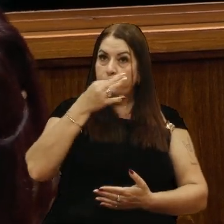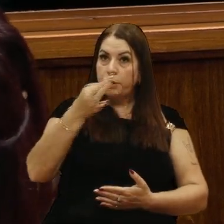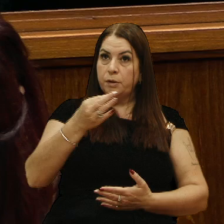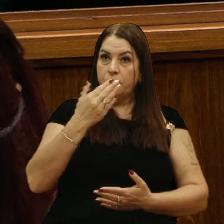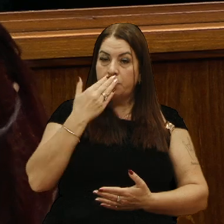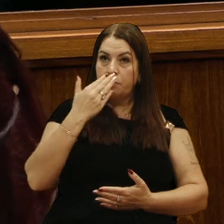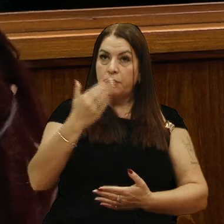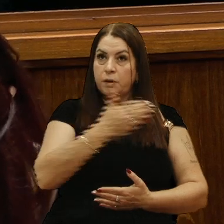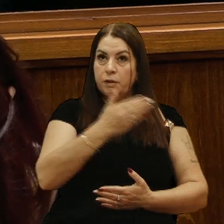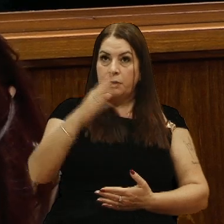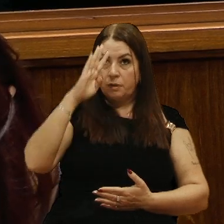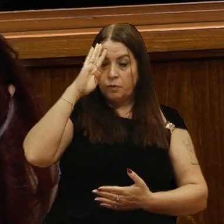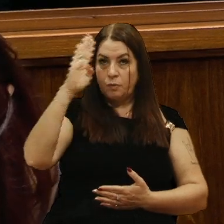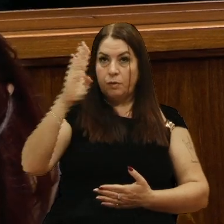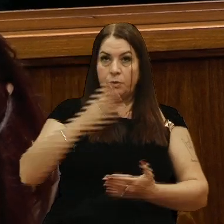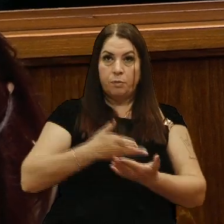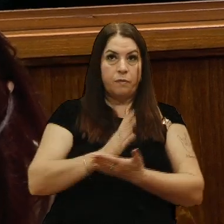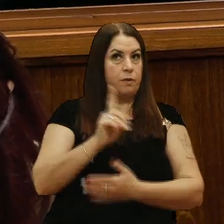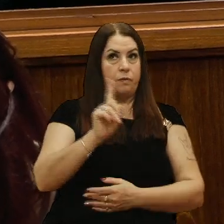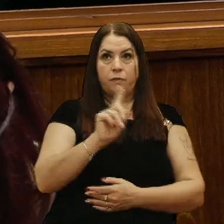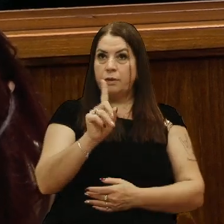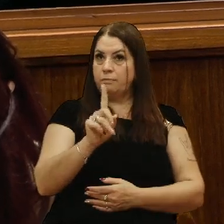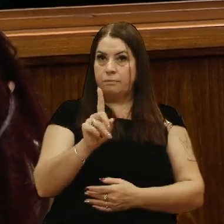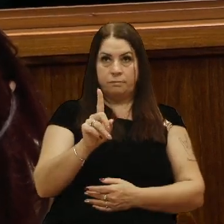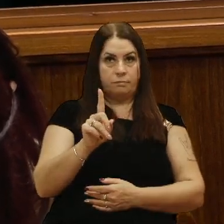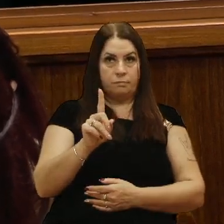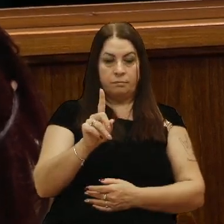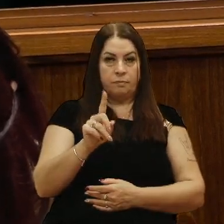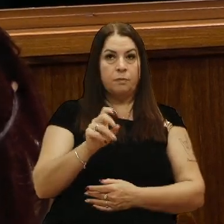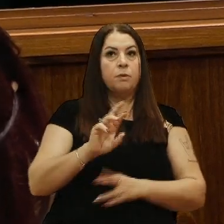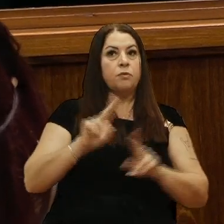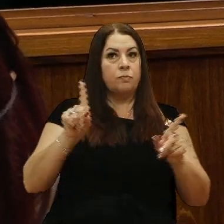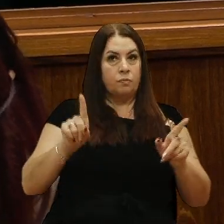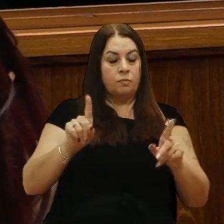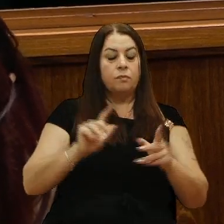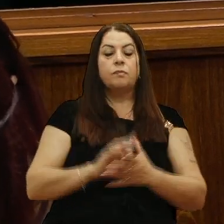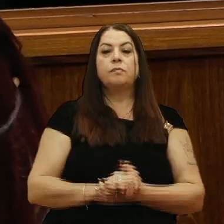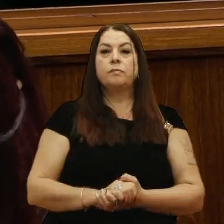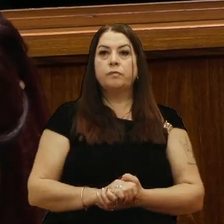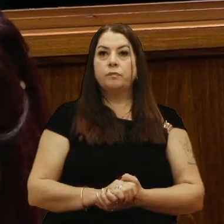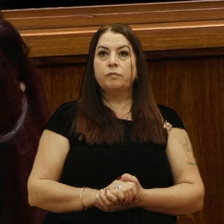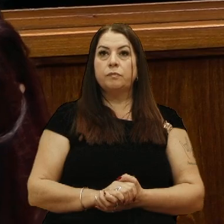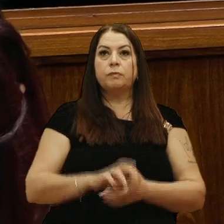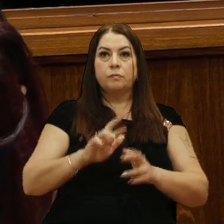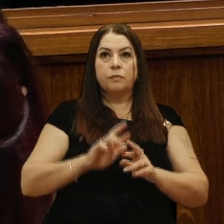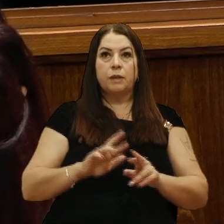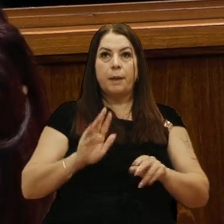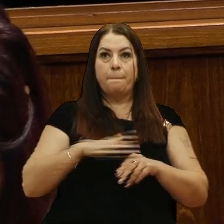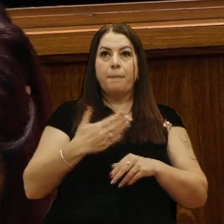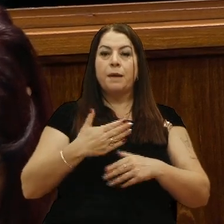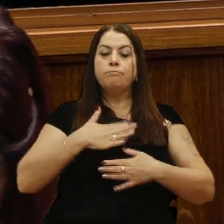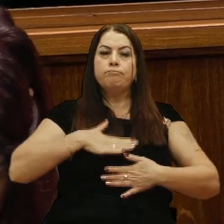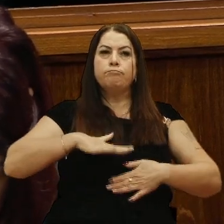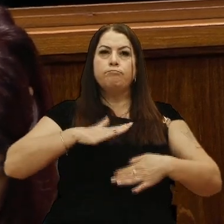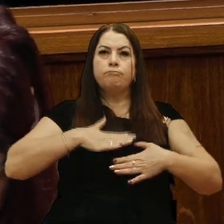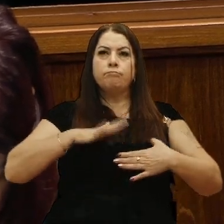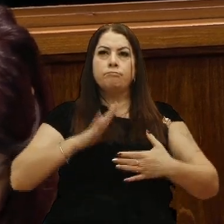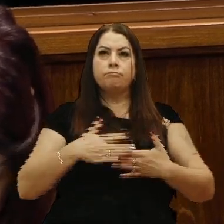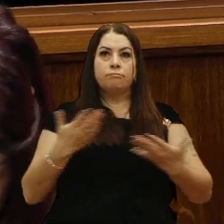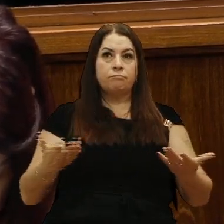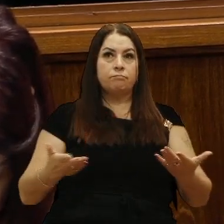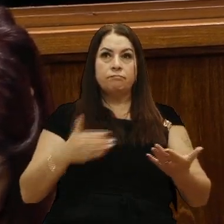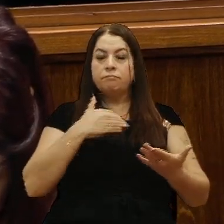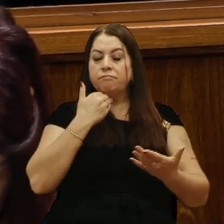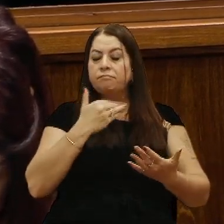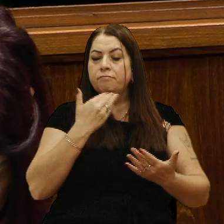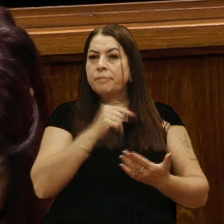perante aos guardas aprovados não foi esse. Foi bem diferente. Foi bem mais mansinho. Então, não